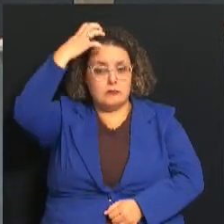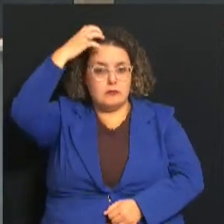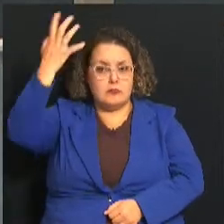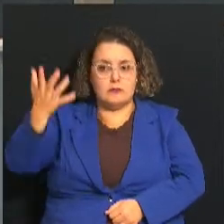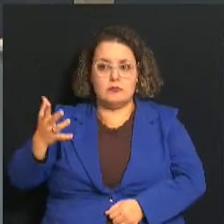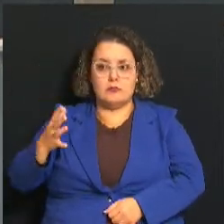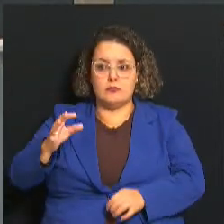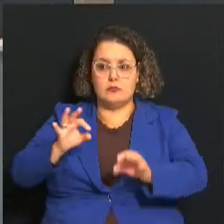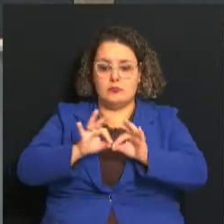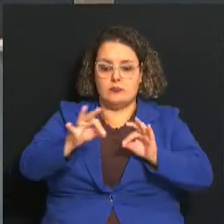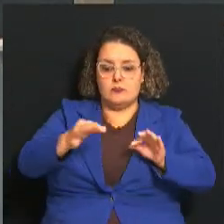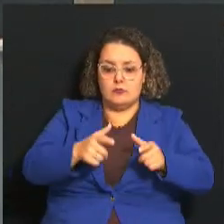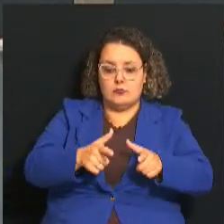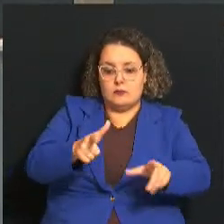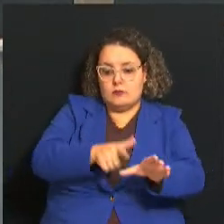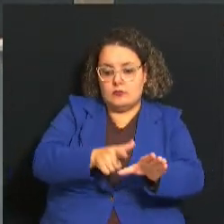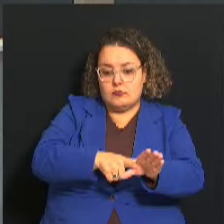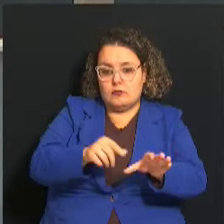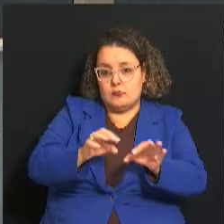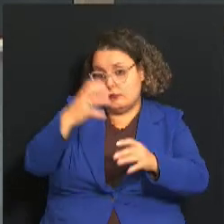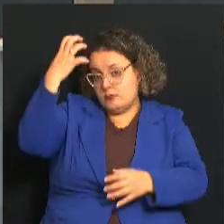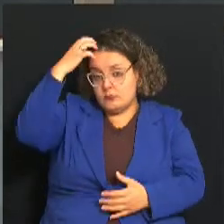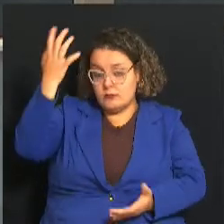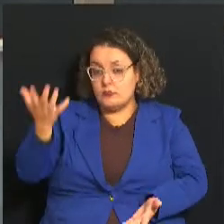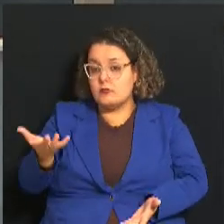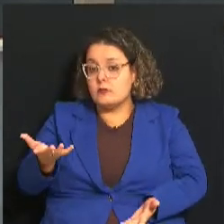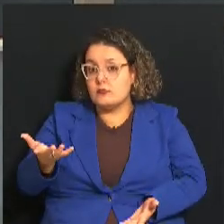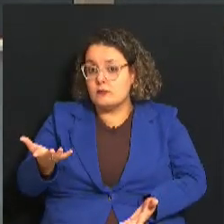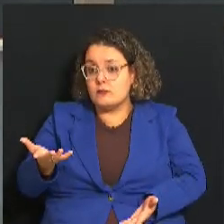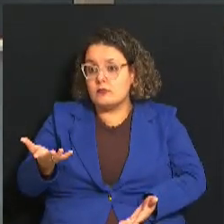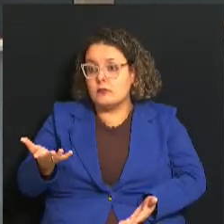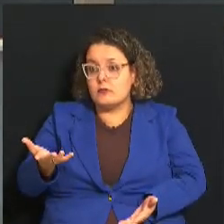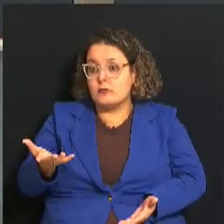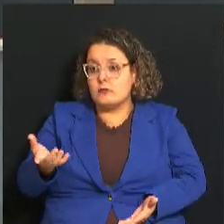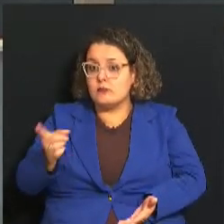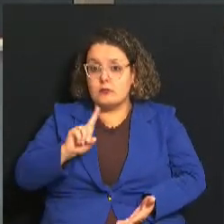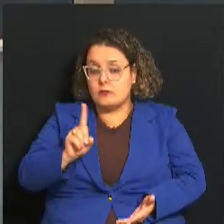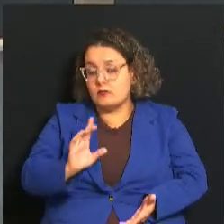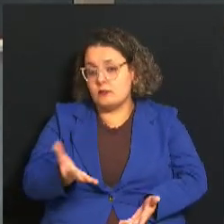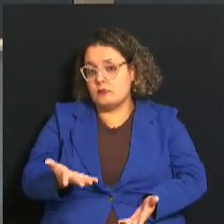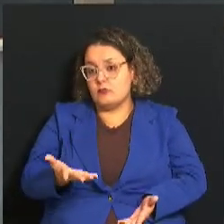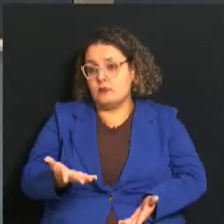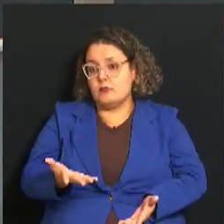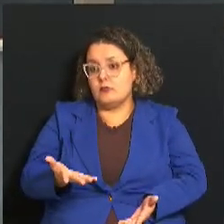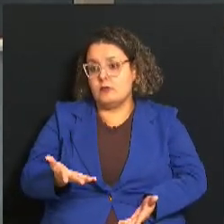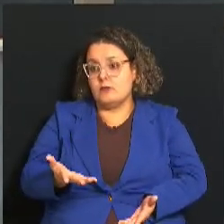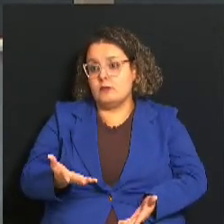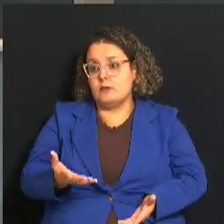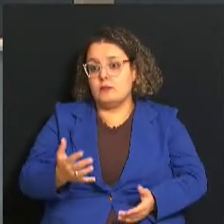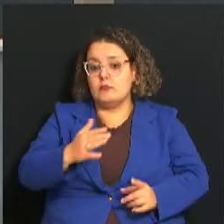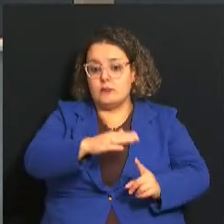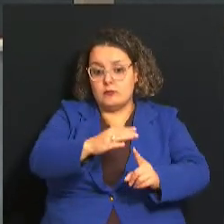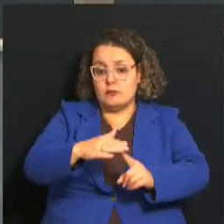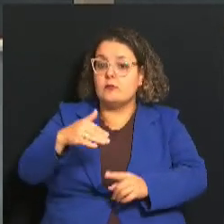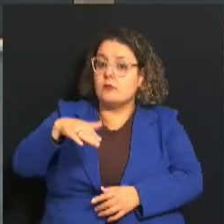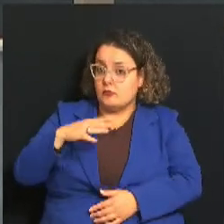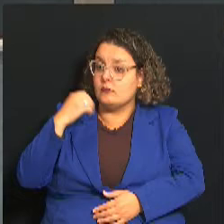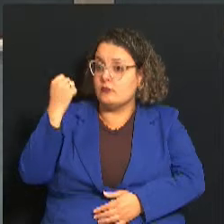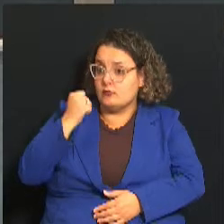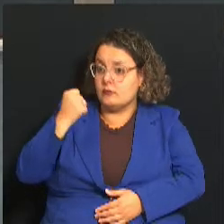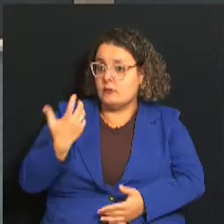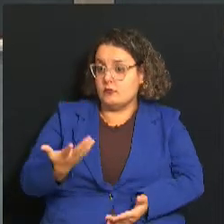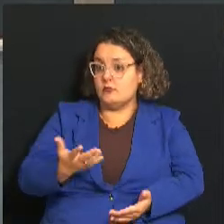pé do rei. E não é assim que a gente funciona. A questão ambiental ela é muito, muito mais séria. E ela deve ser